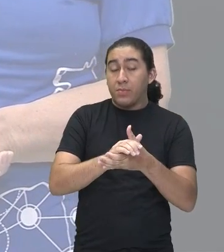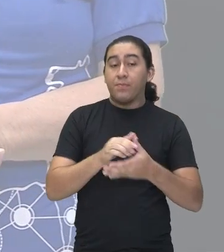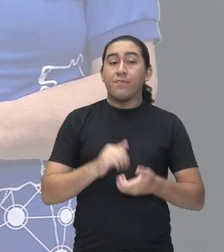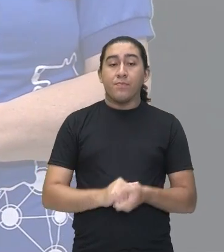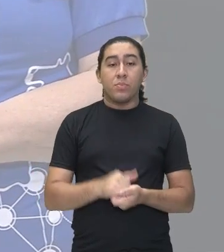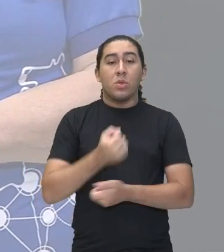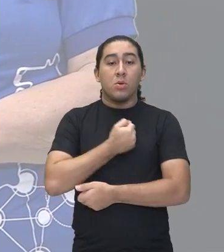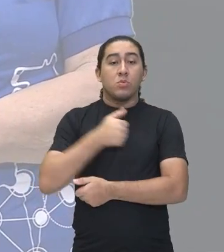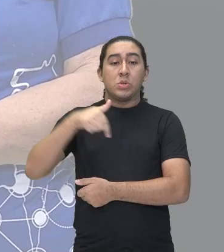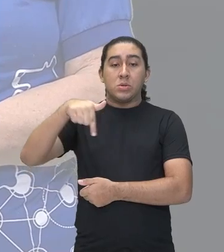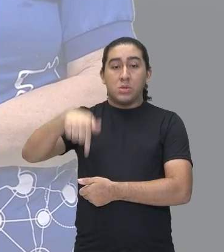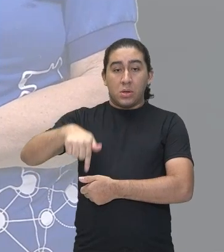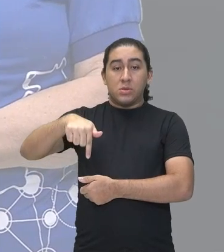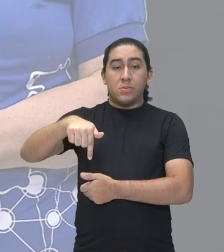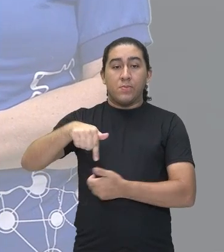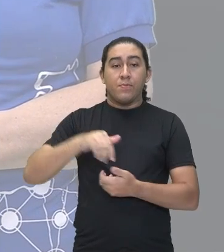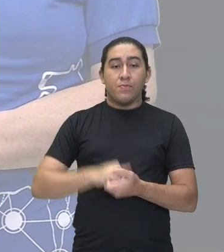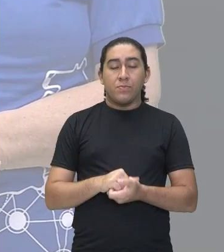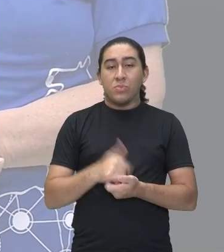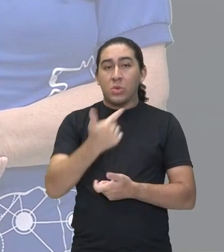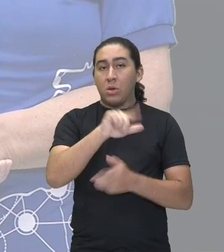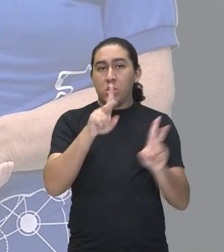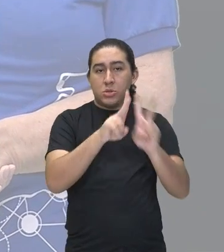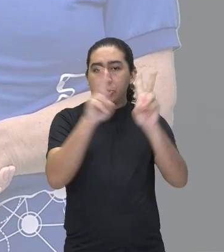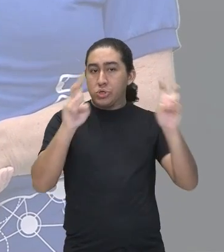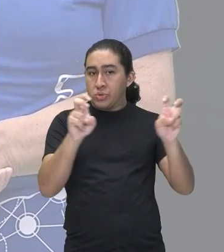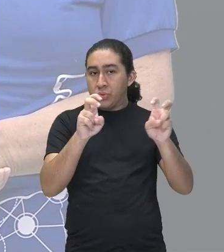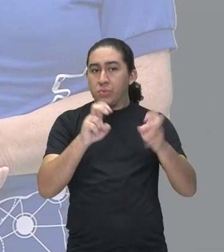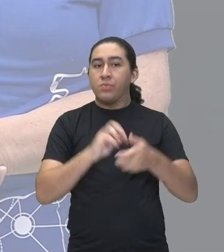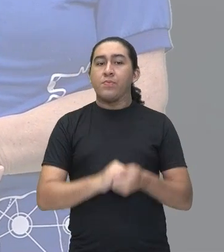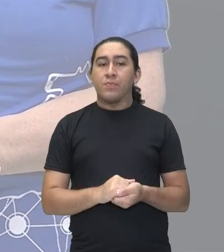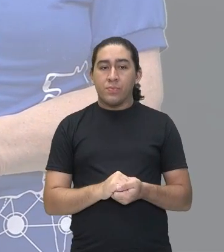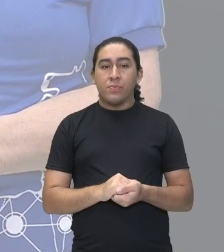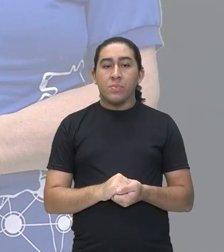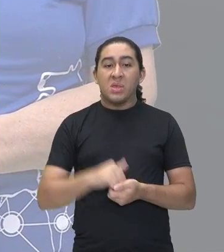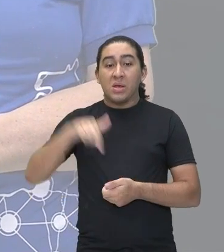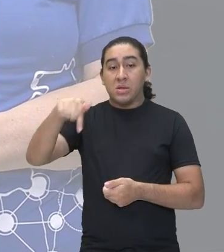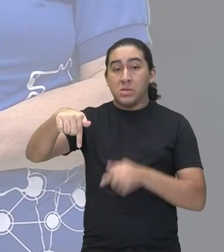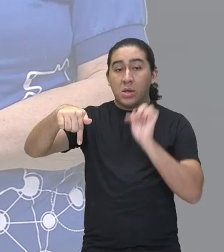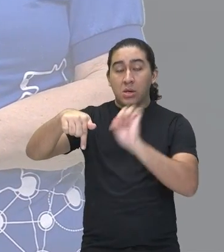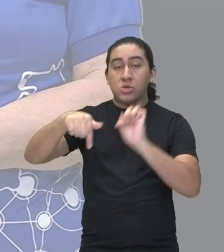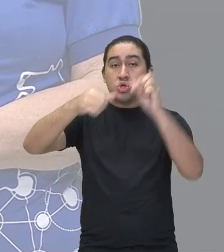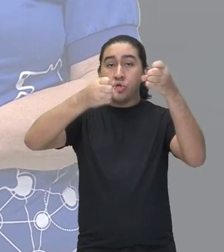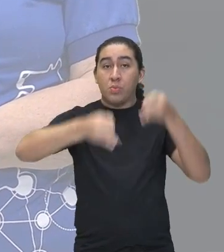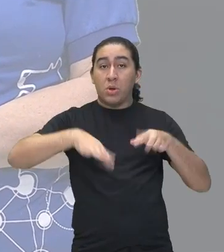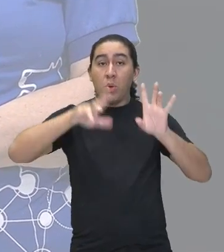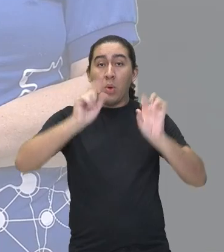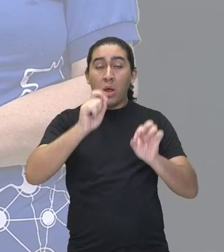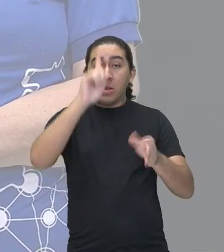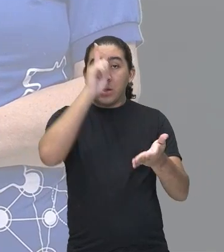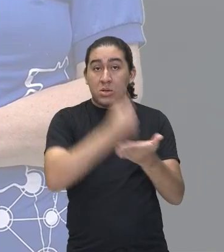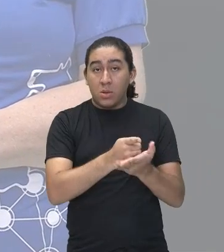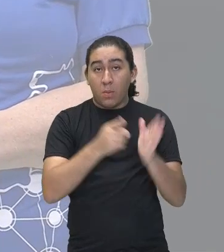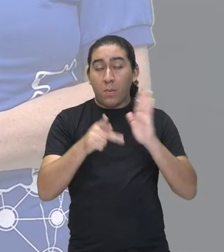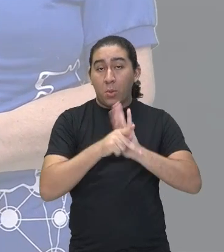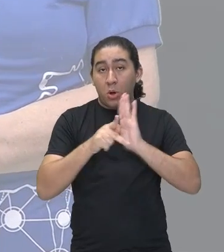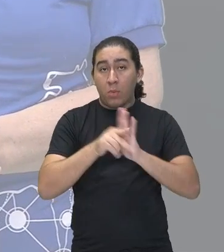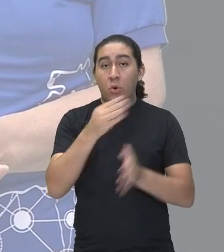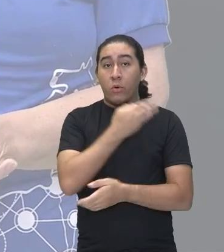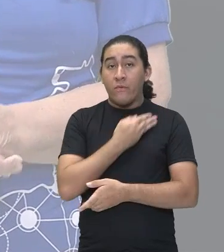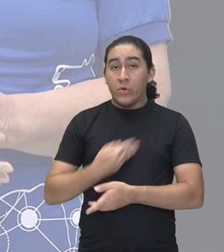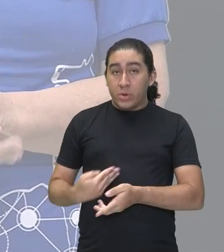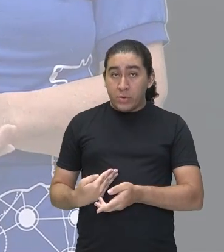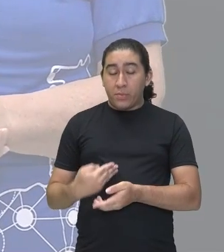7, sem subtítulo, a 7ª carta aponta sobre as decisões do governador